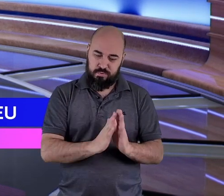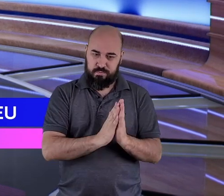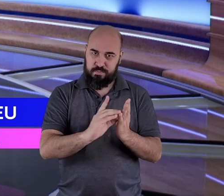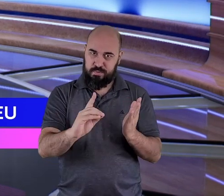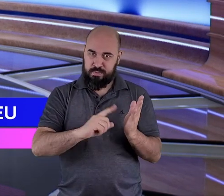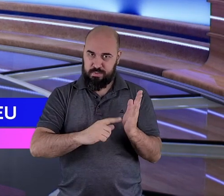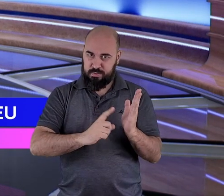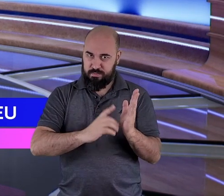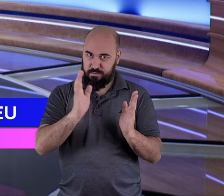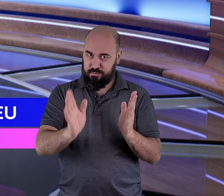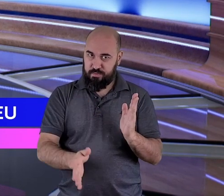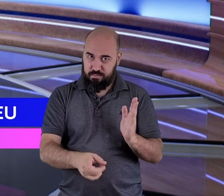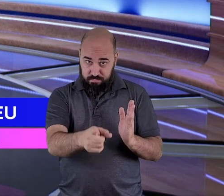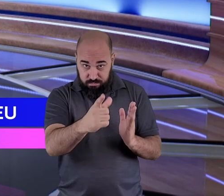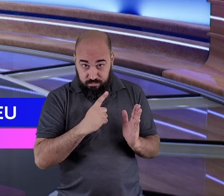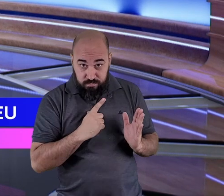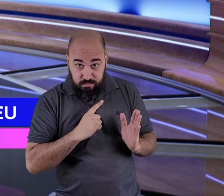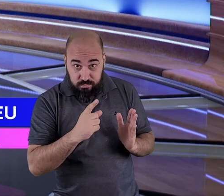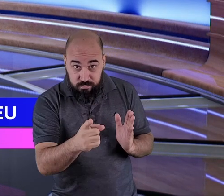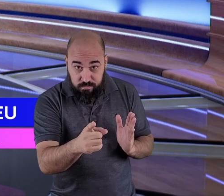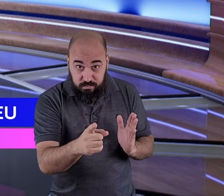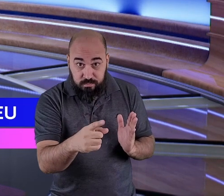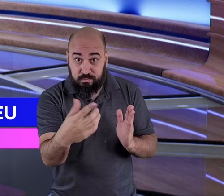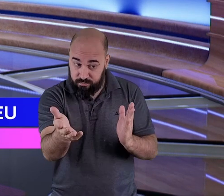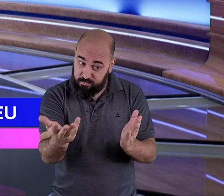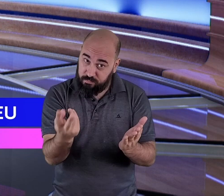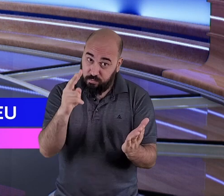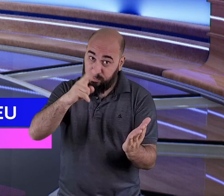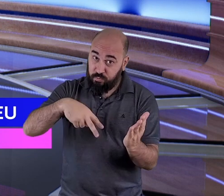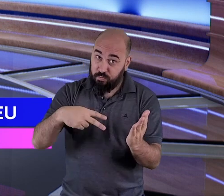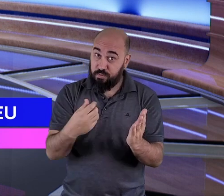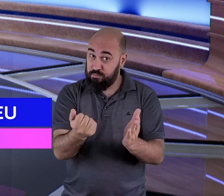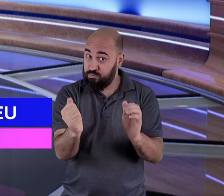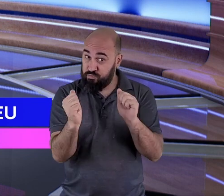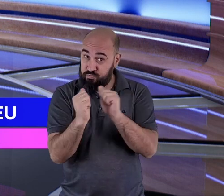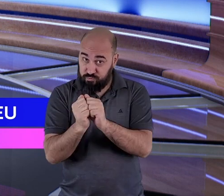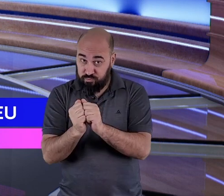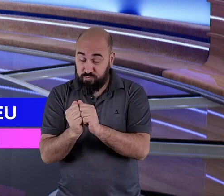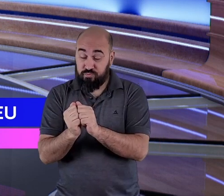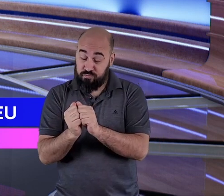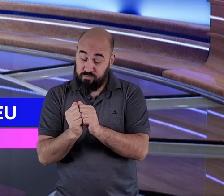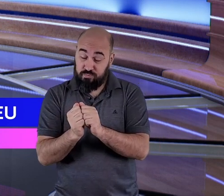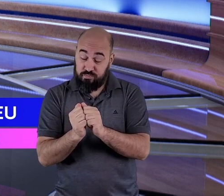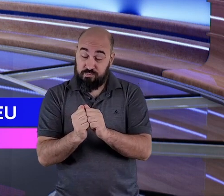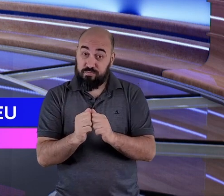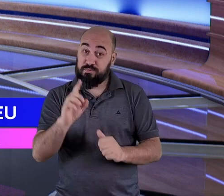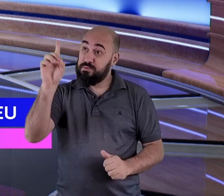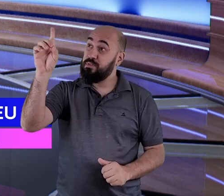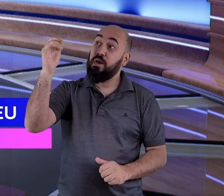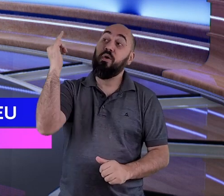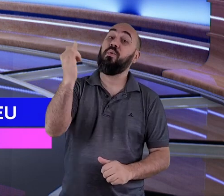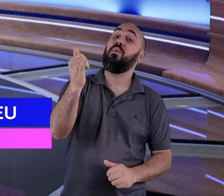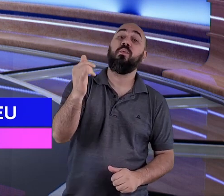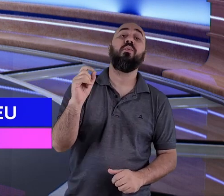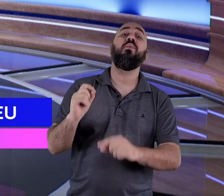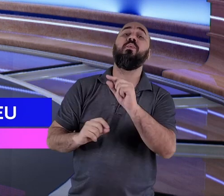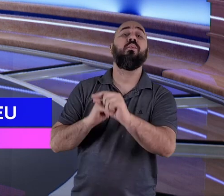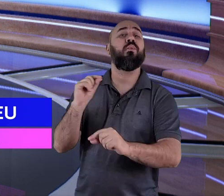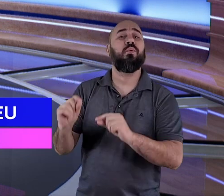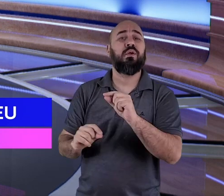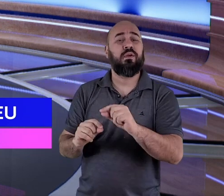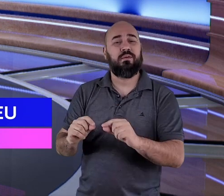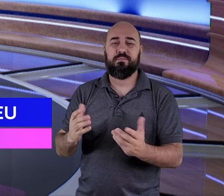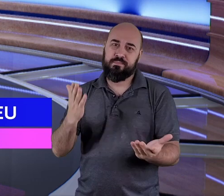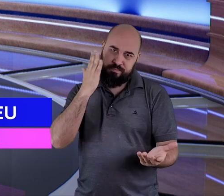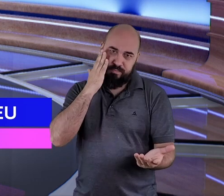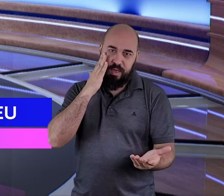eu espero que você também esteja aí com a sua Bíblia, com o coração aberto para ouvir aquilo que Deus tem para nos dizer, porque aqui no